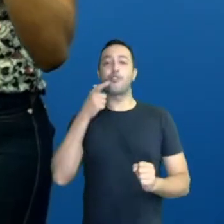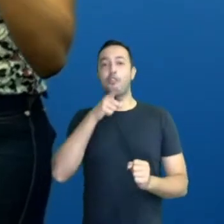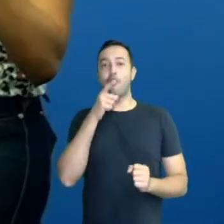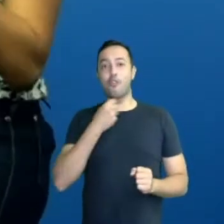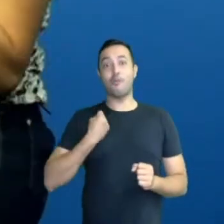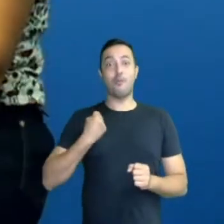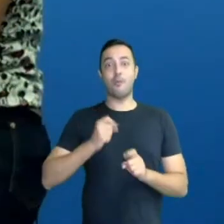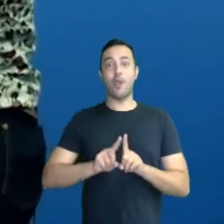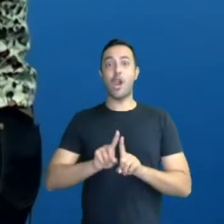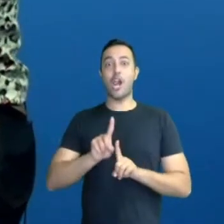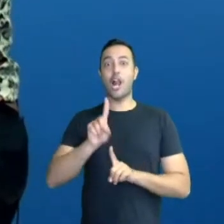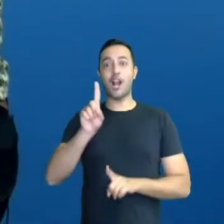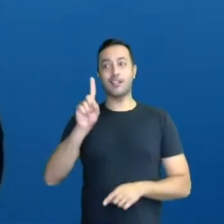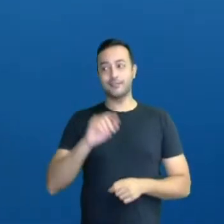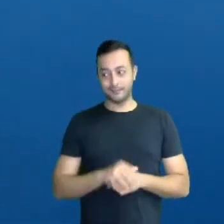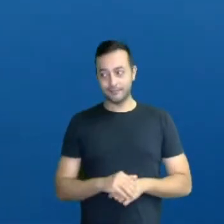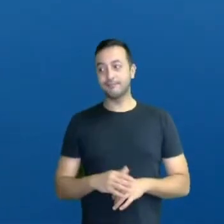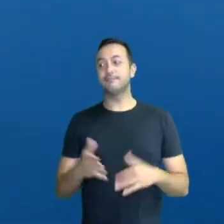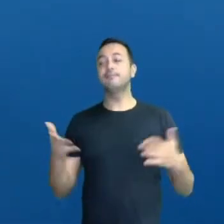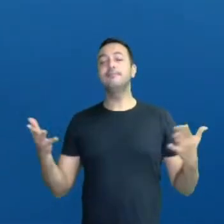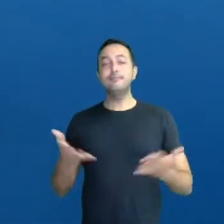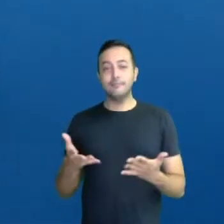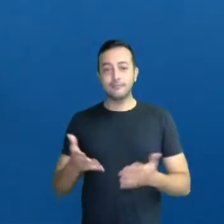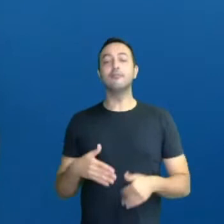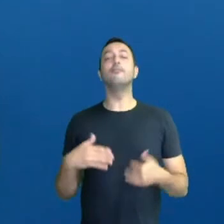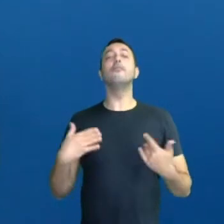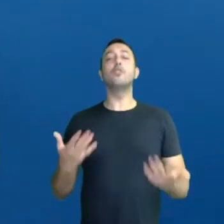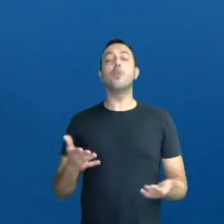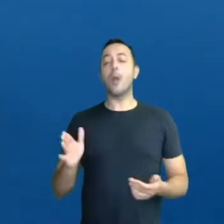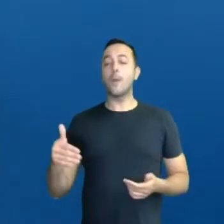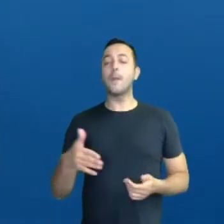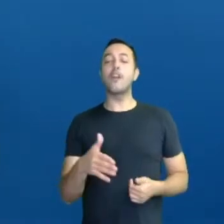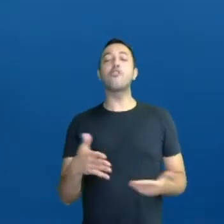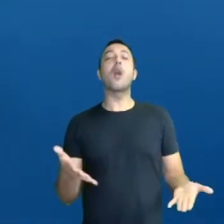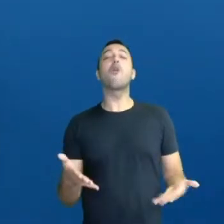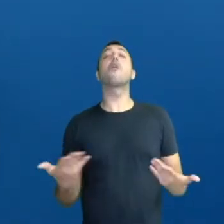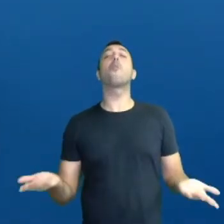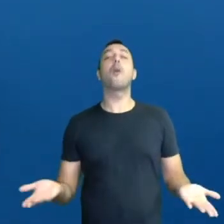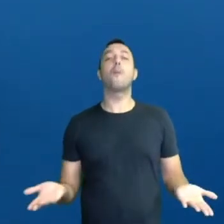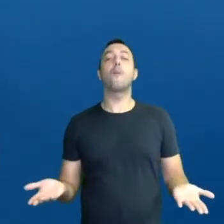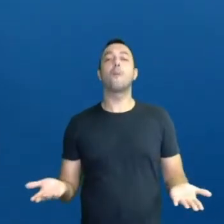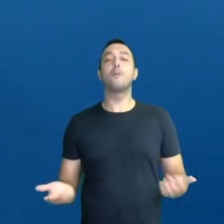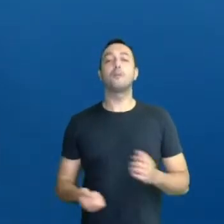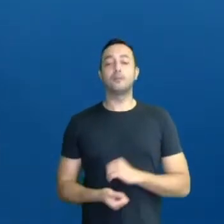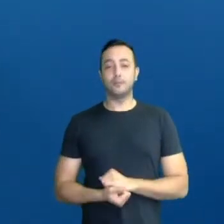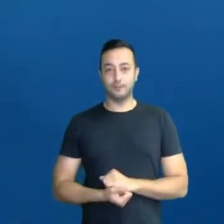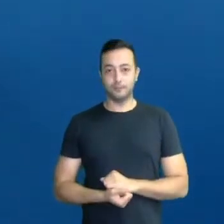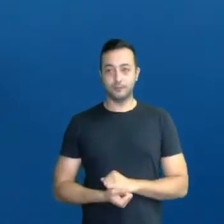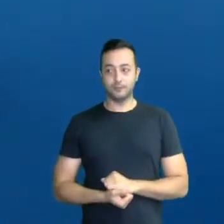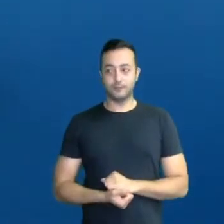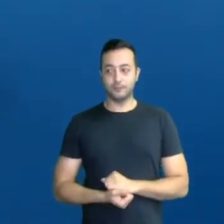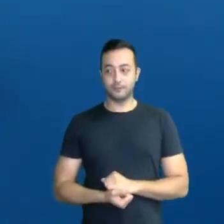acumular mais pontos. Agora está indo para que lado, peixinho?